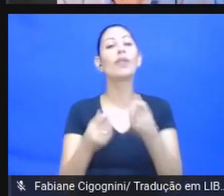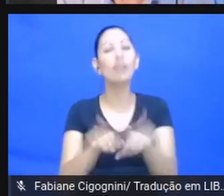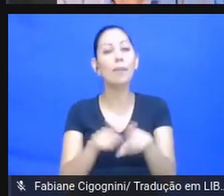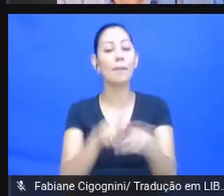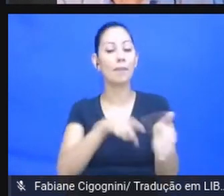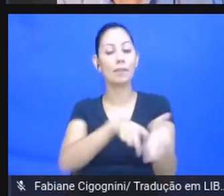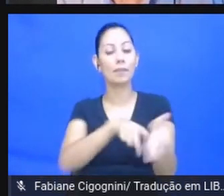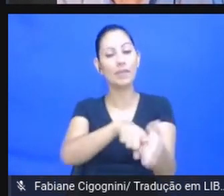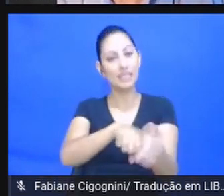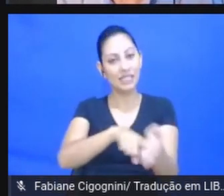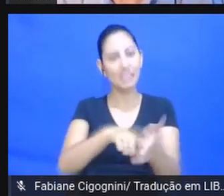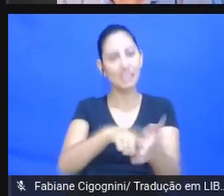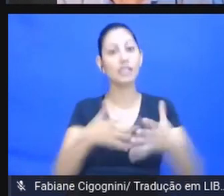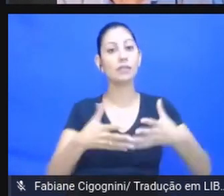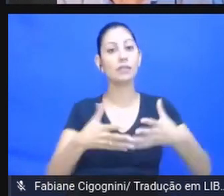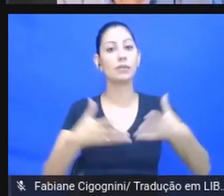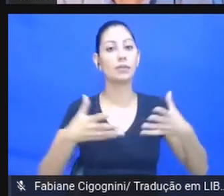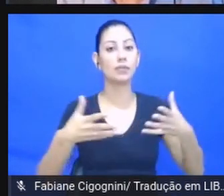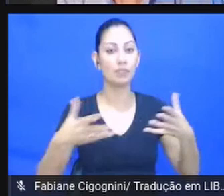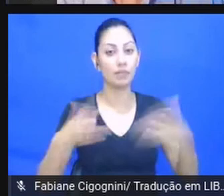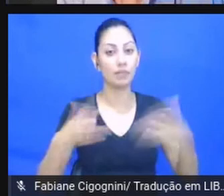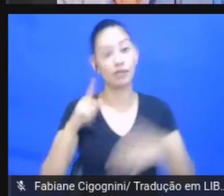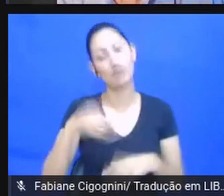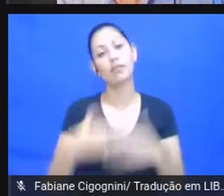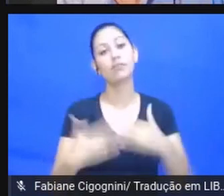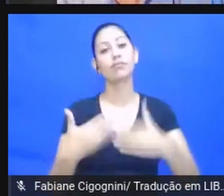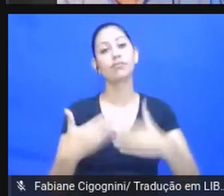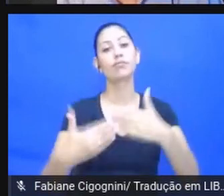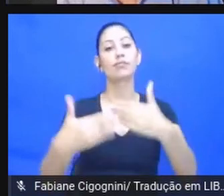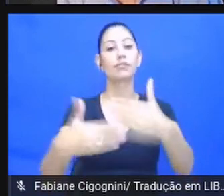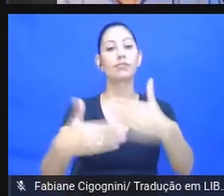é um grande avanço.